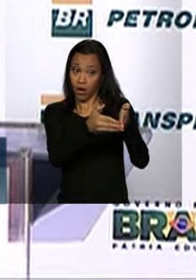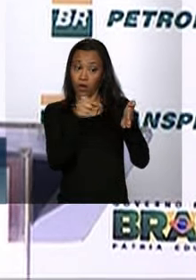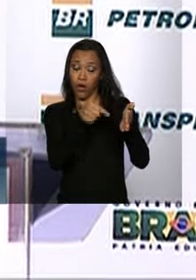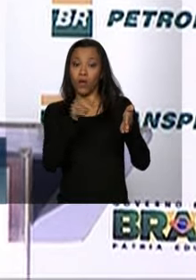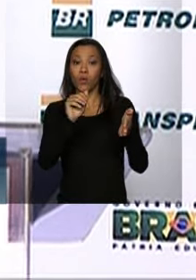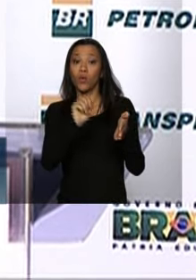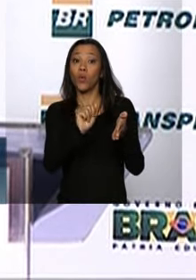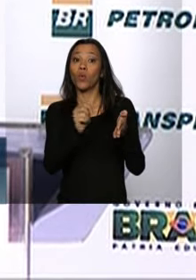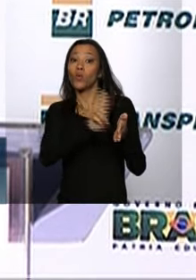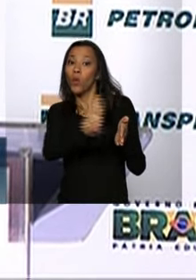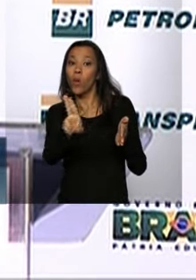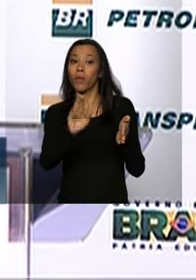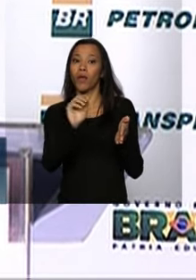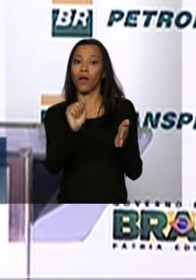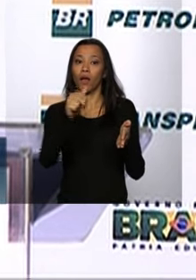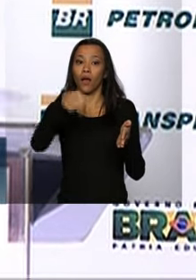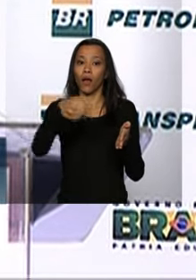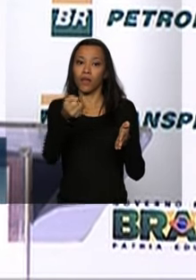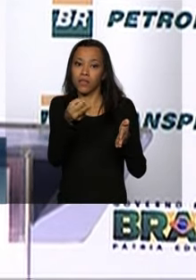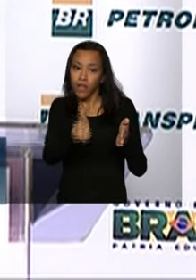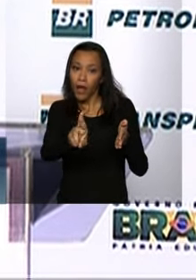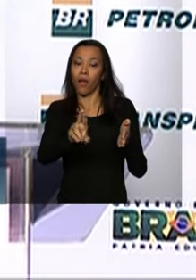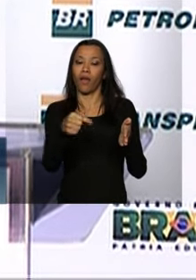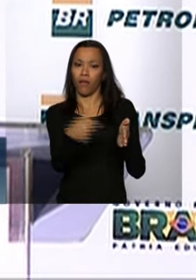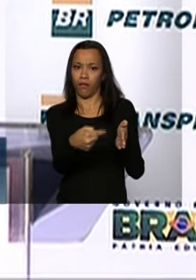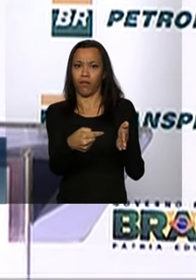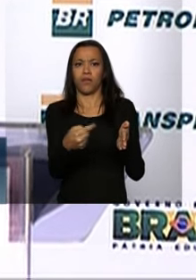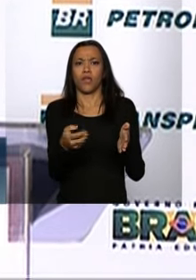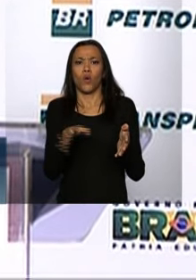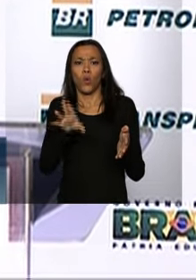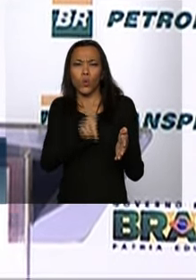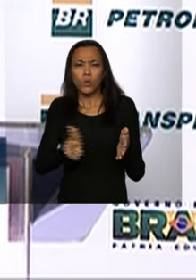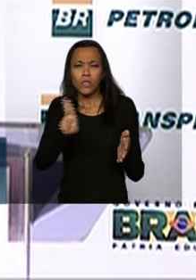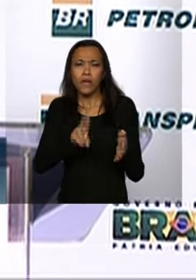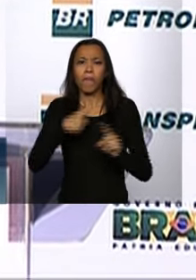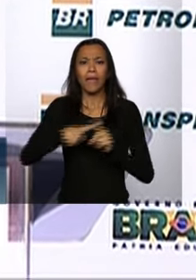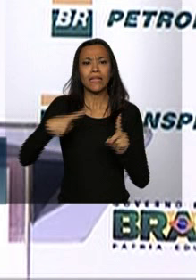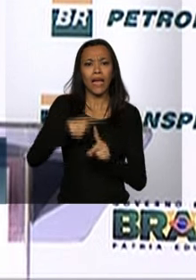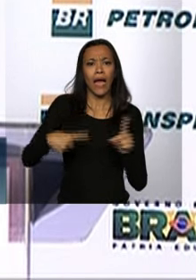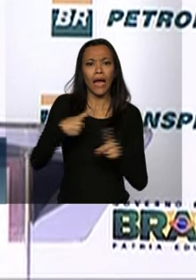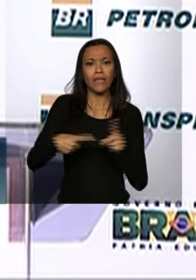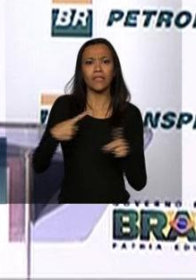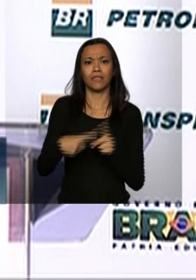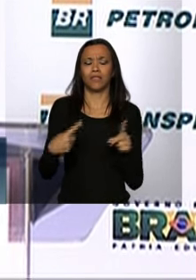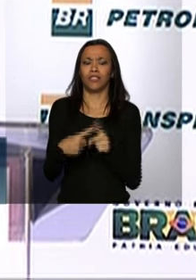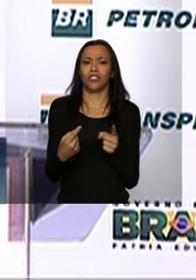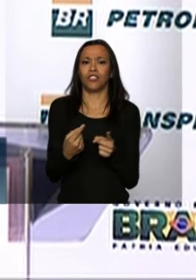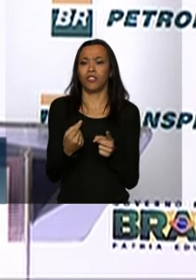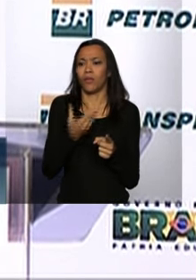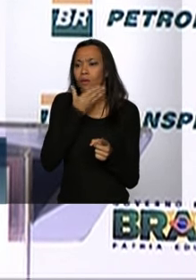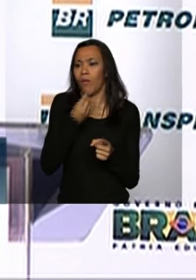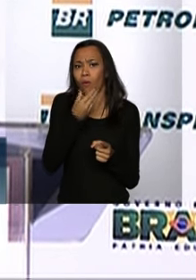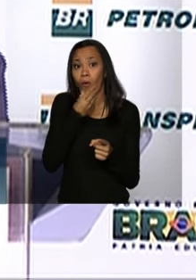melhoria significativa, sendo ele construído com metade das horas homens, quando comparado aos primeiros